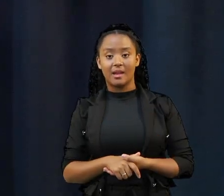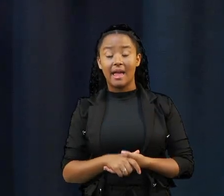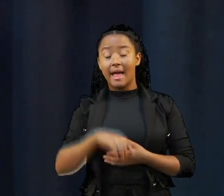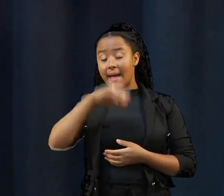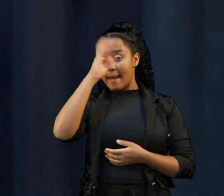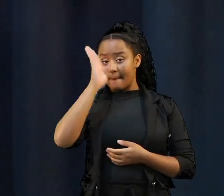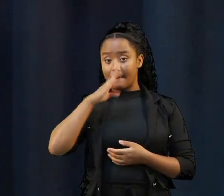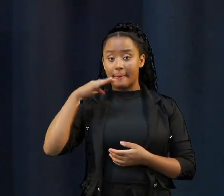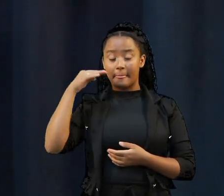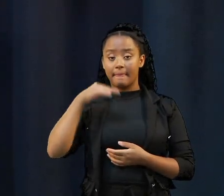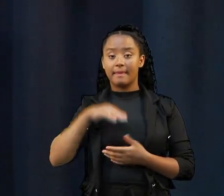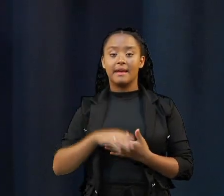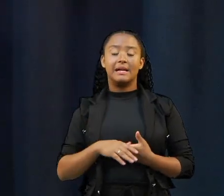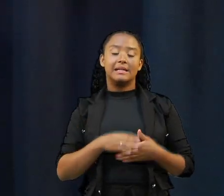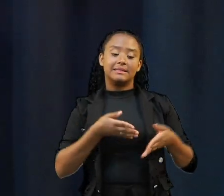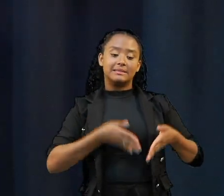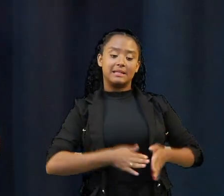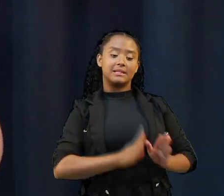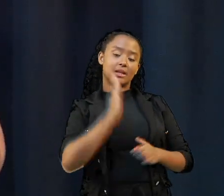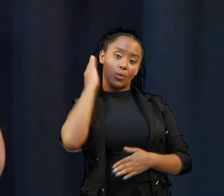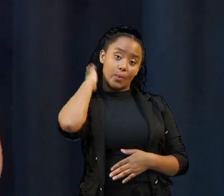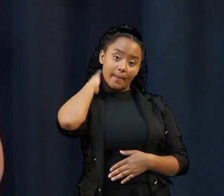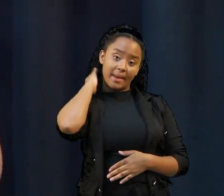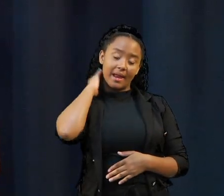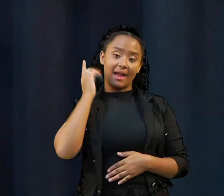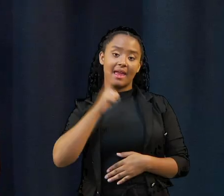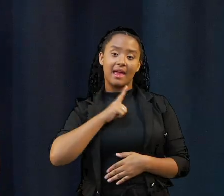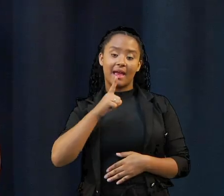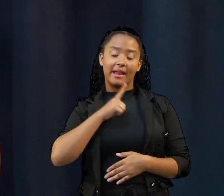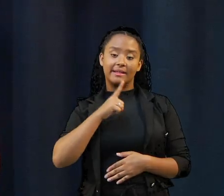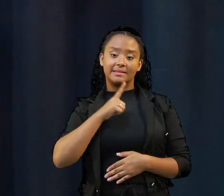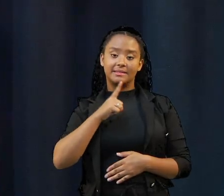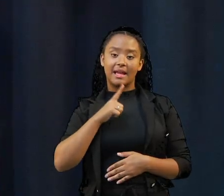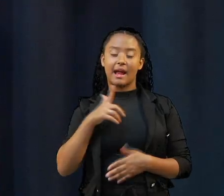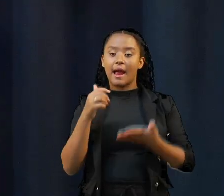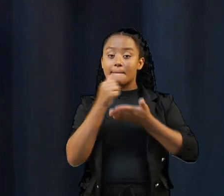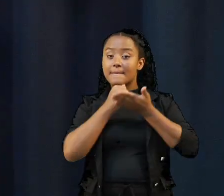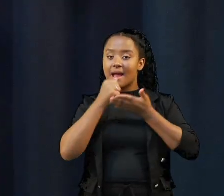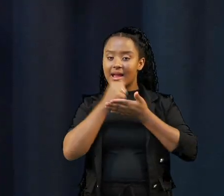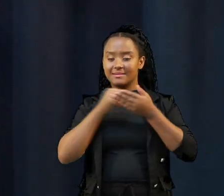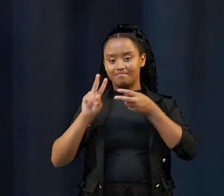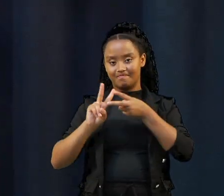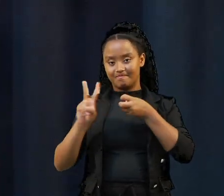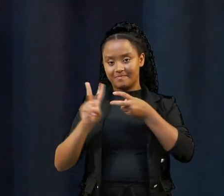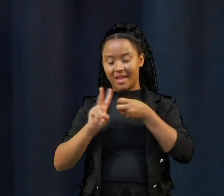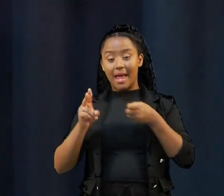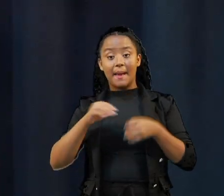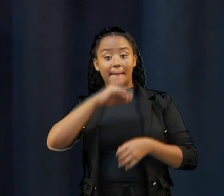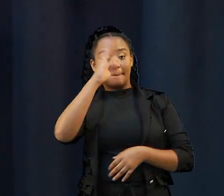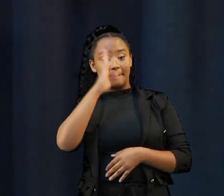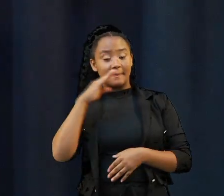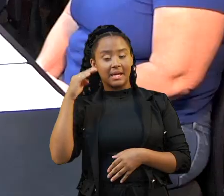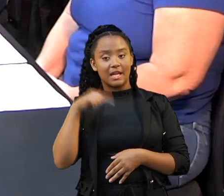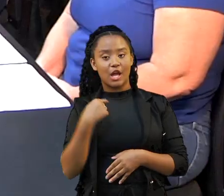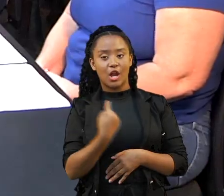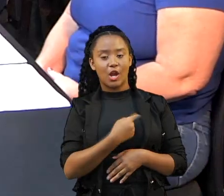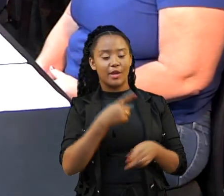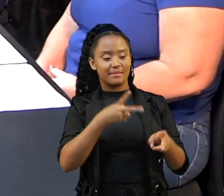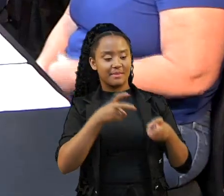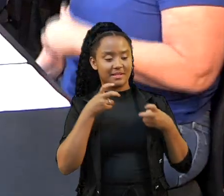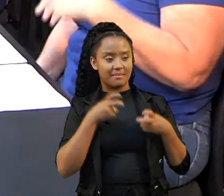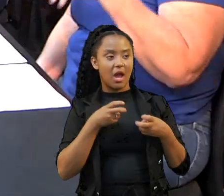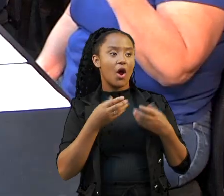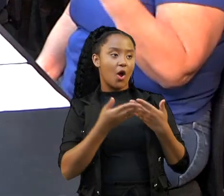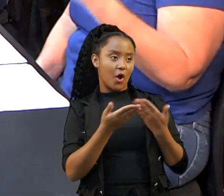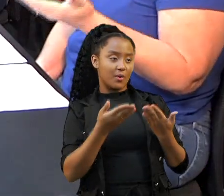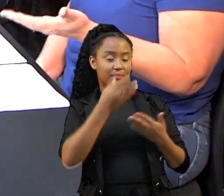de Uberlândia. A Brena é lá do Pará e ela tem raízes indígenas. Brena, a gente está